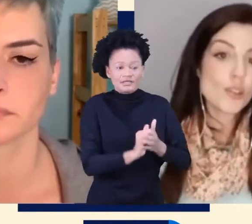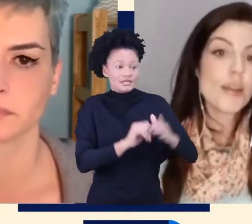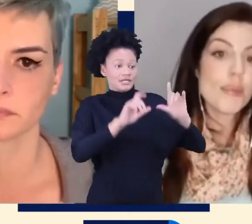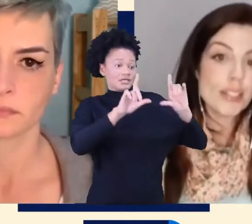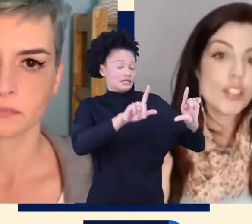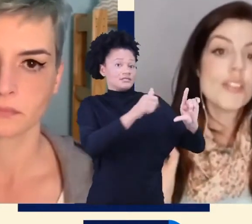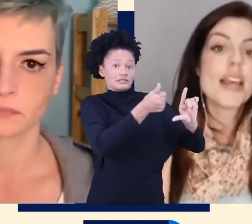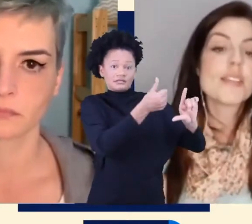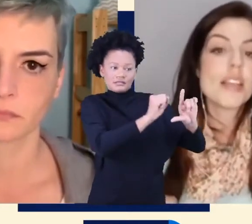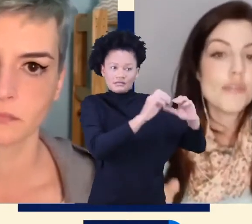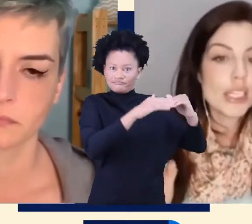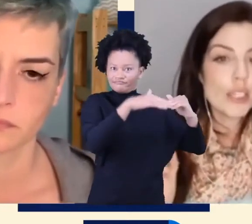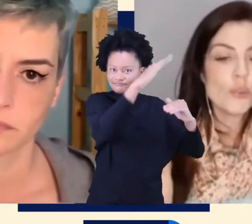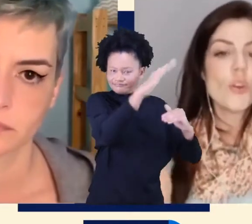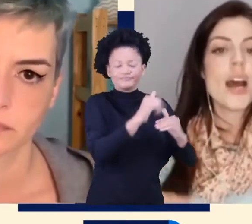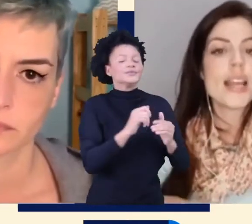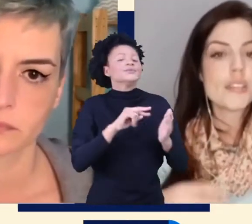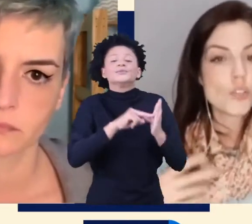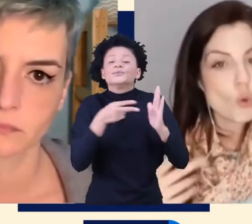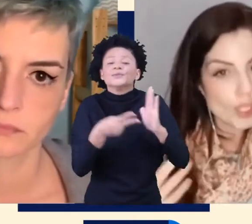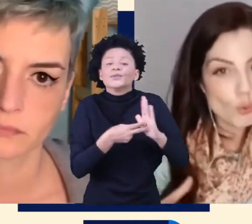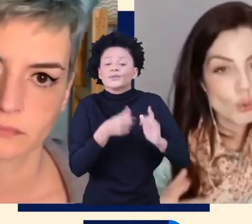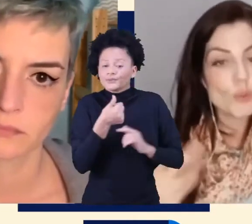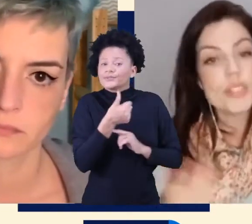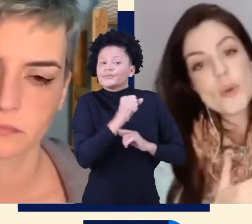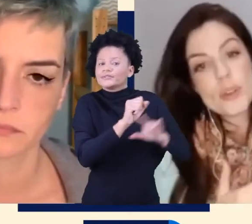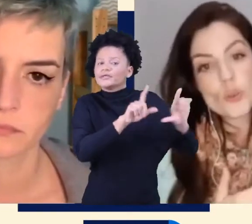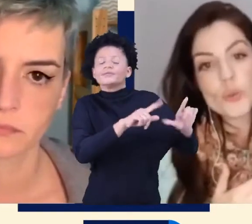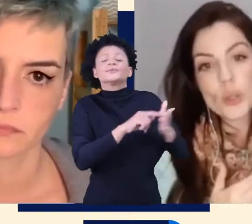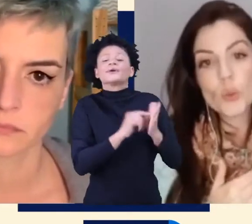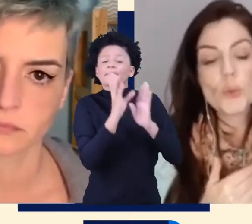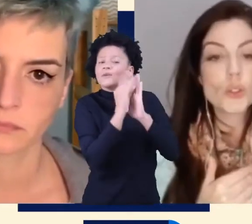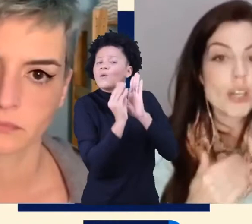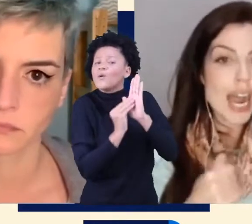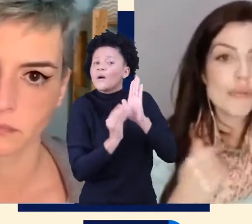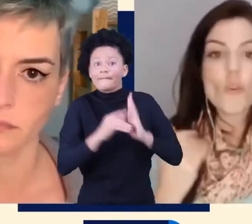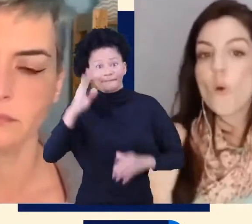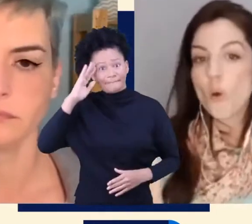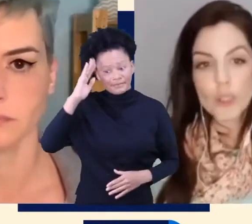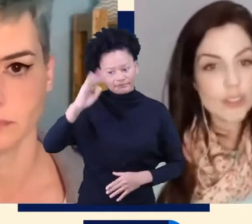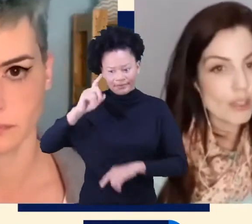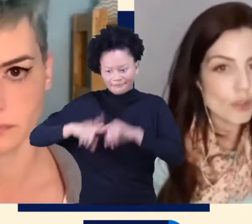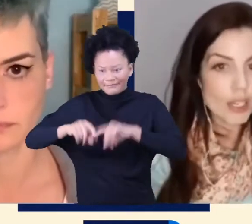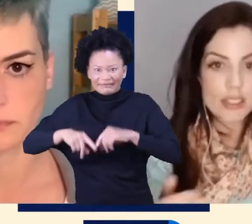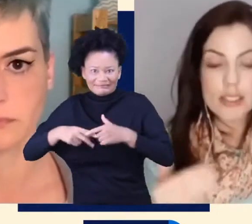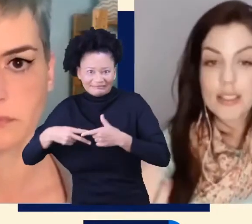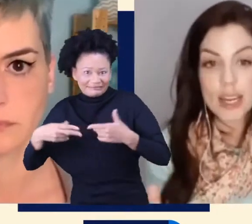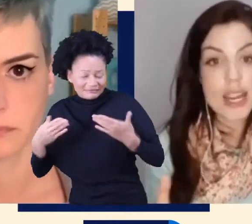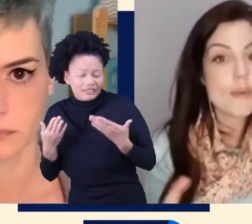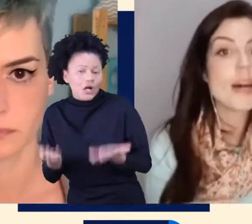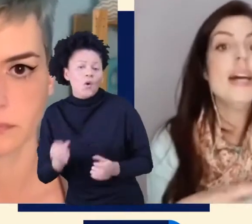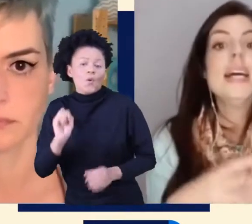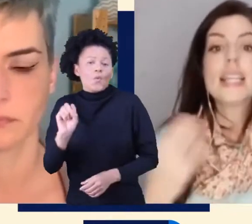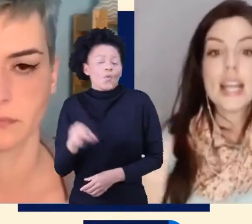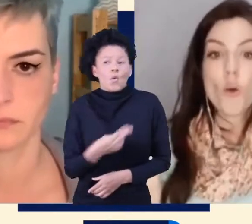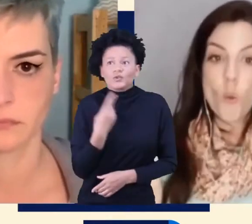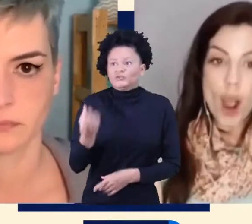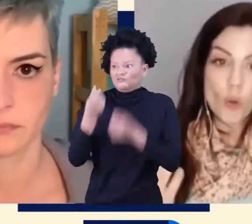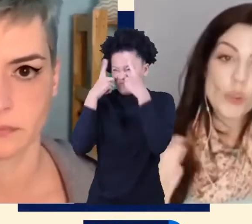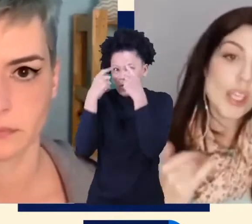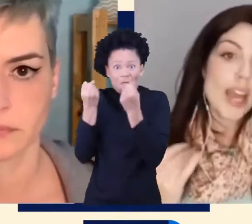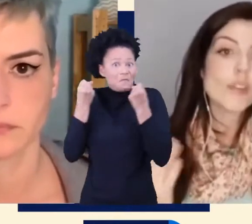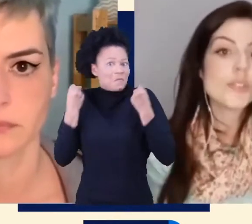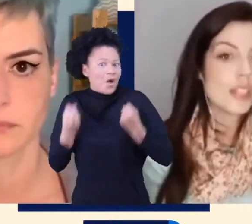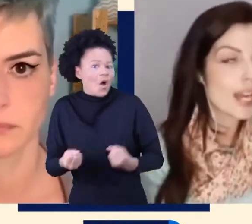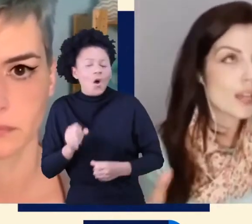é justamente se referindo a esses conteúdos, principalmente conteúdo pornográfico, ou que tem violência extrema, né, ou